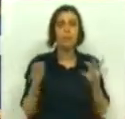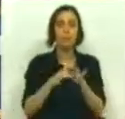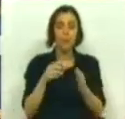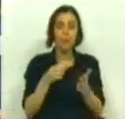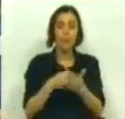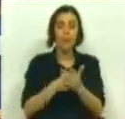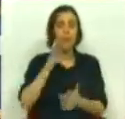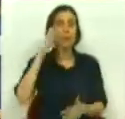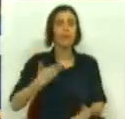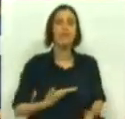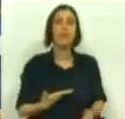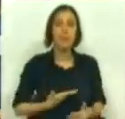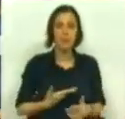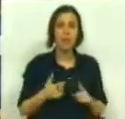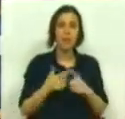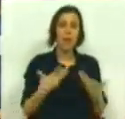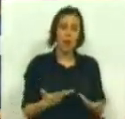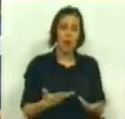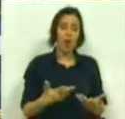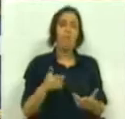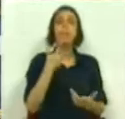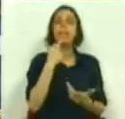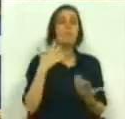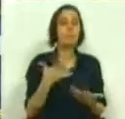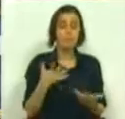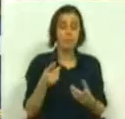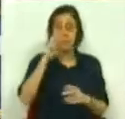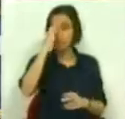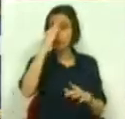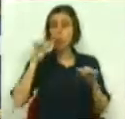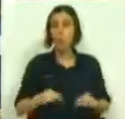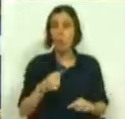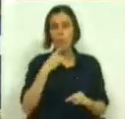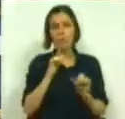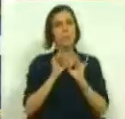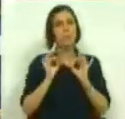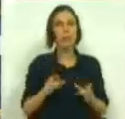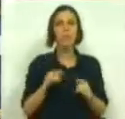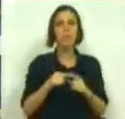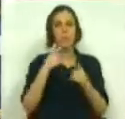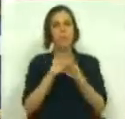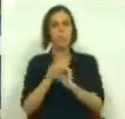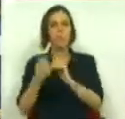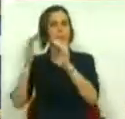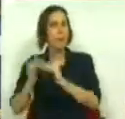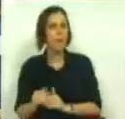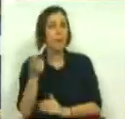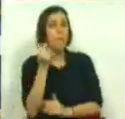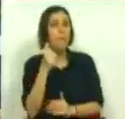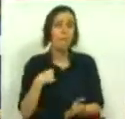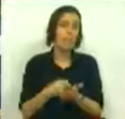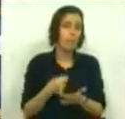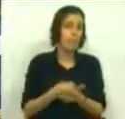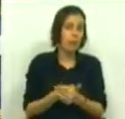tange ao pagamento futuro da dívida ora contraída? Isto é, que o esforço de hoje significa também uma fatura menor no preço que